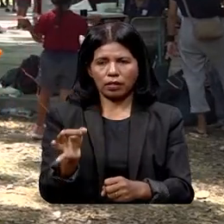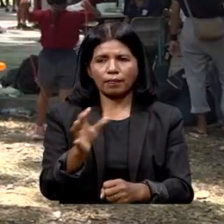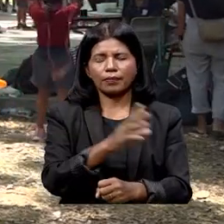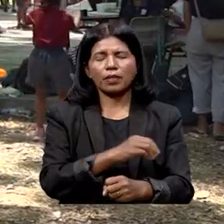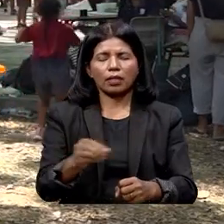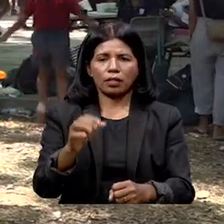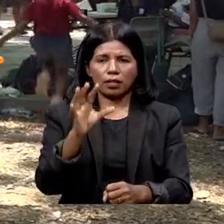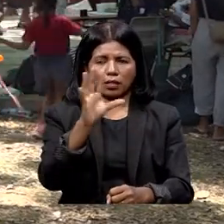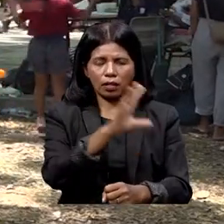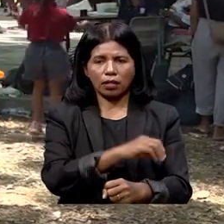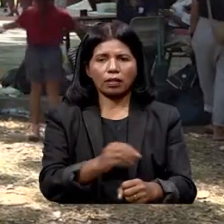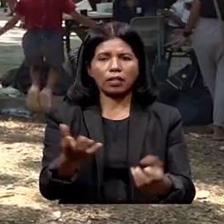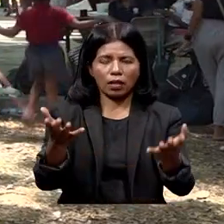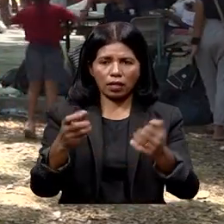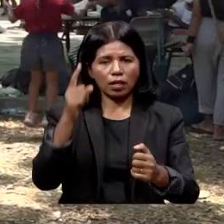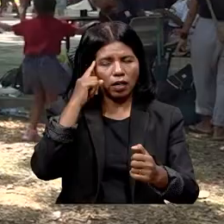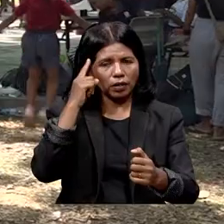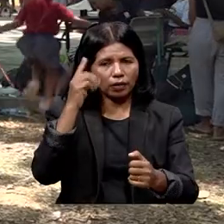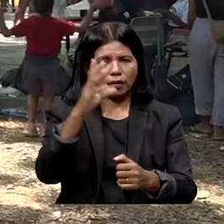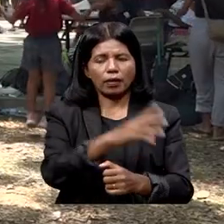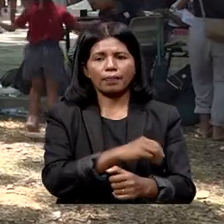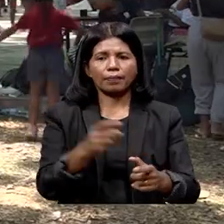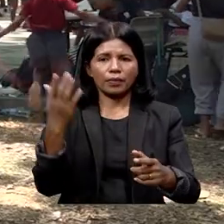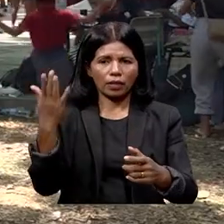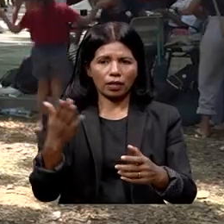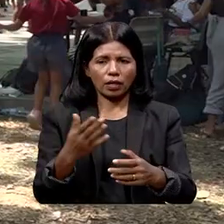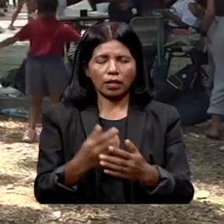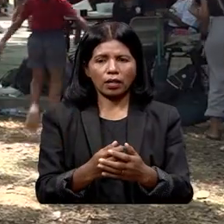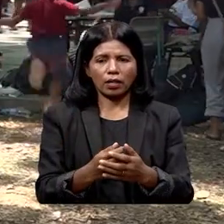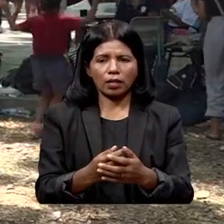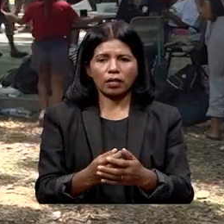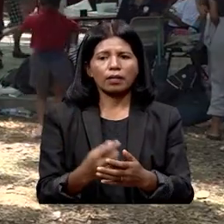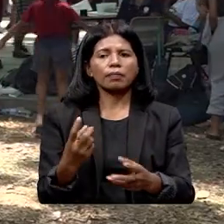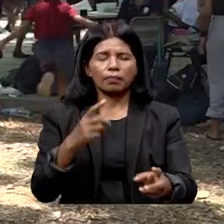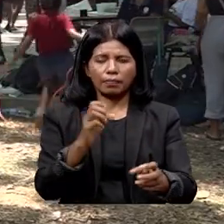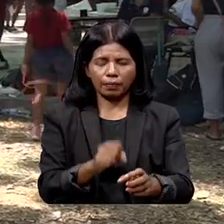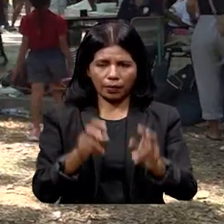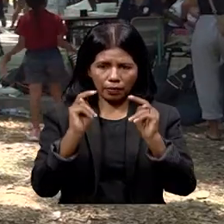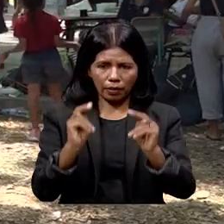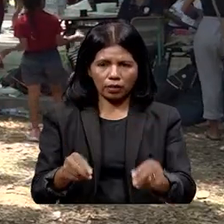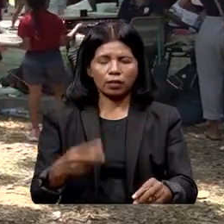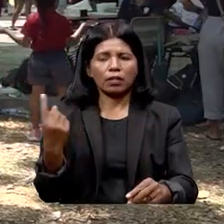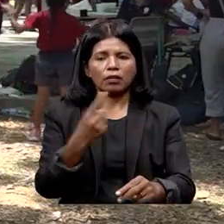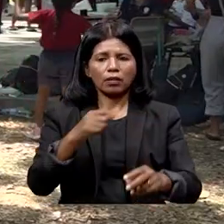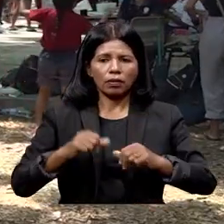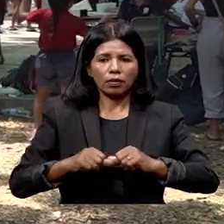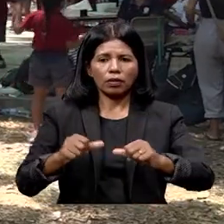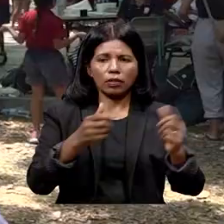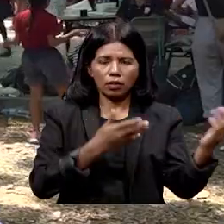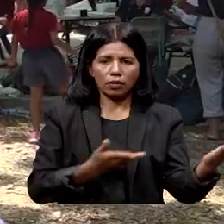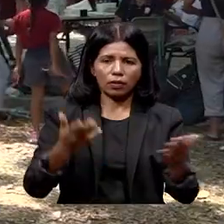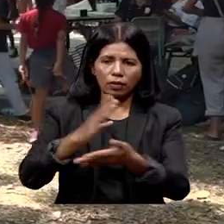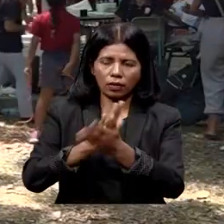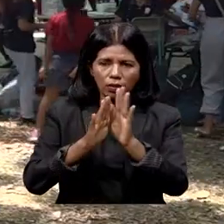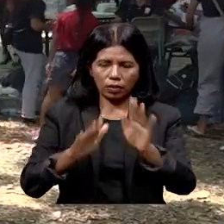1975 no mo sakara hanoin ya iha na precisa na fatin continua lori tame